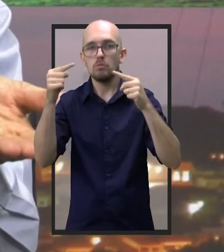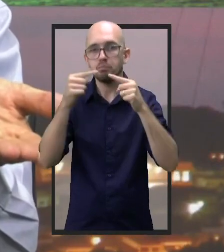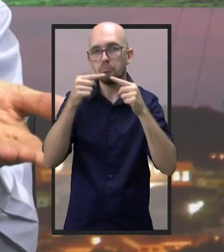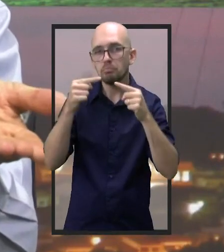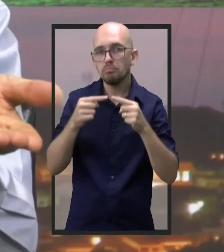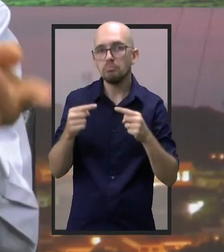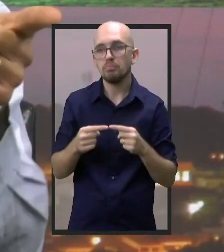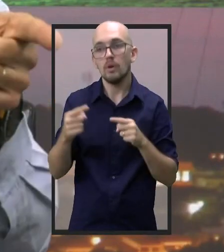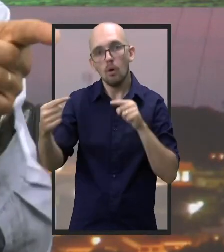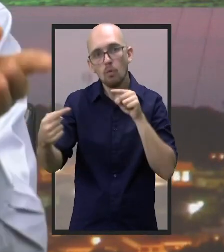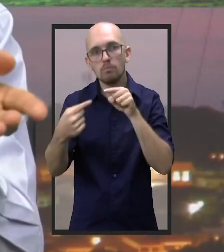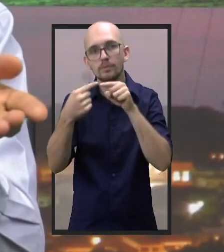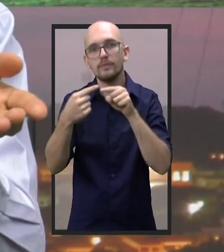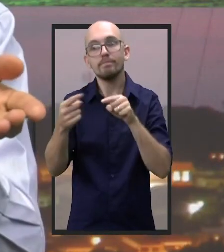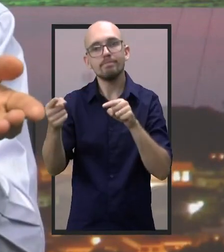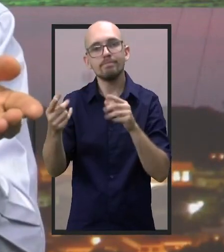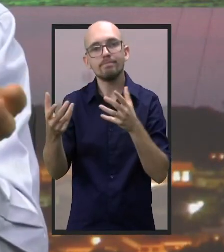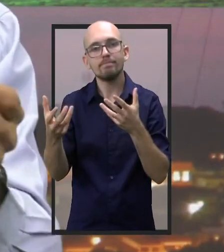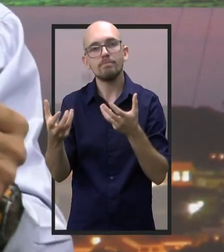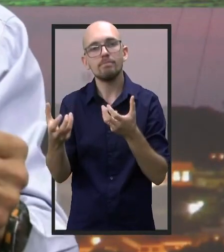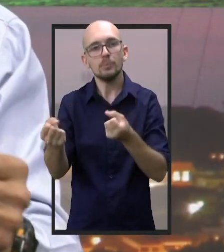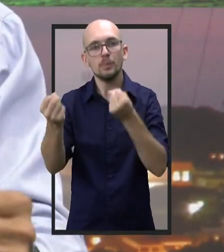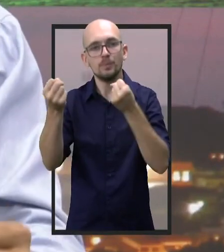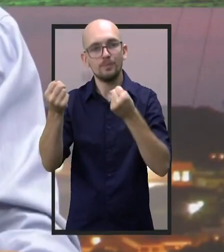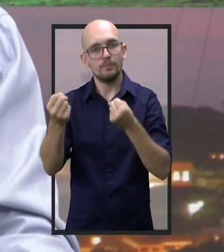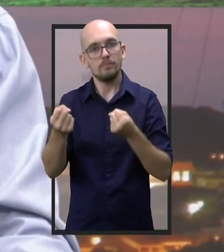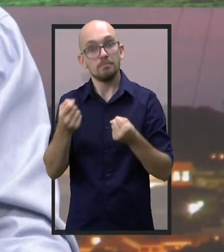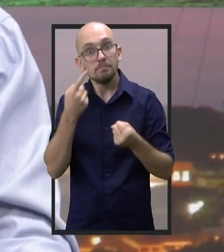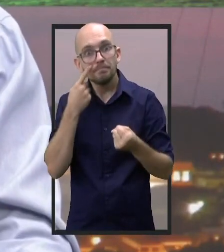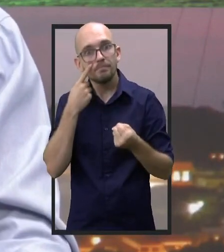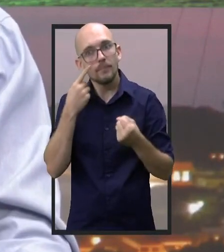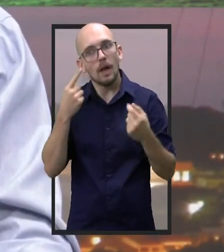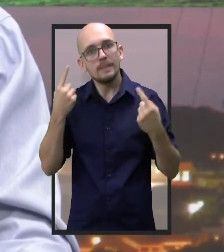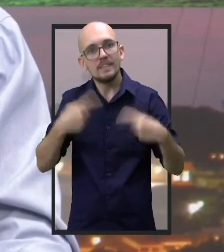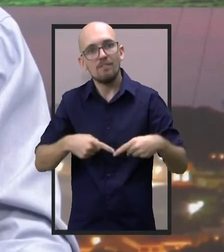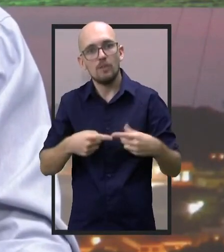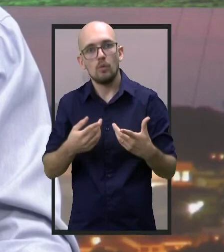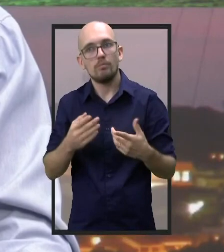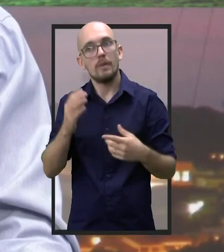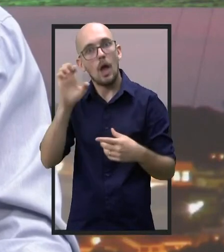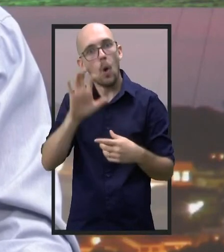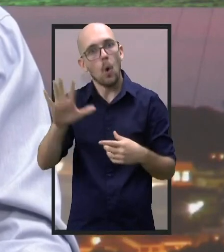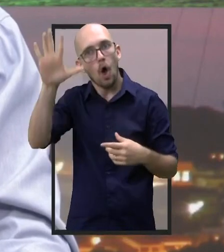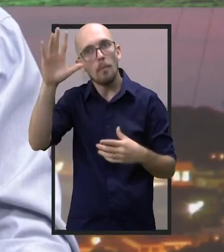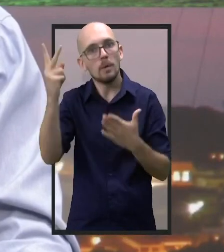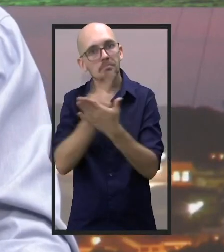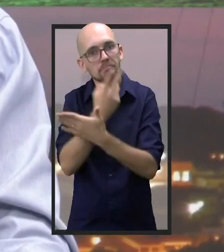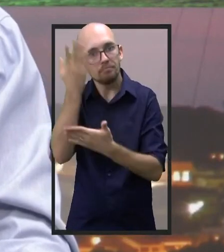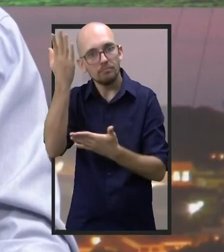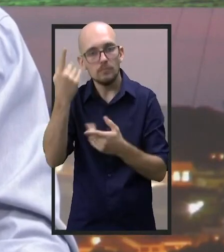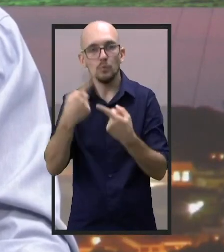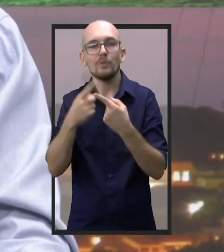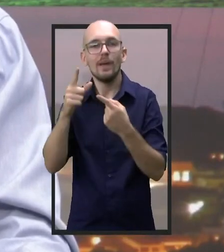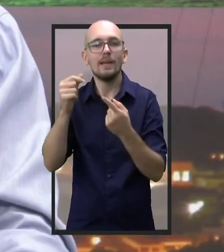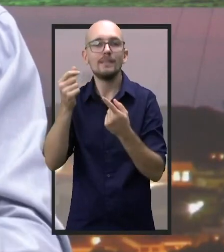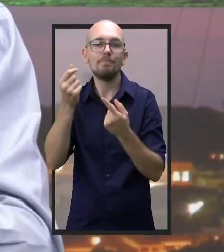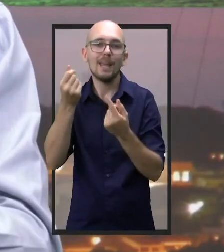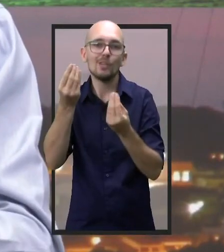ele produzir, ele faça a sua escolha, nós vamos fazer esse desafio lá na Europa, porque ele também é sensível a